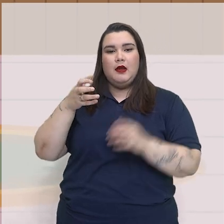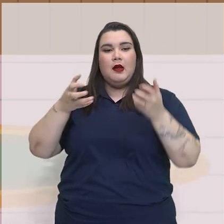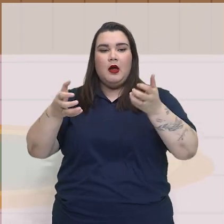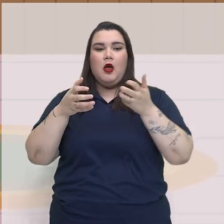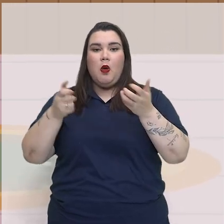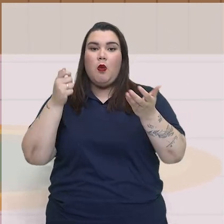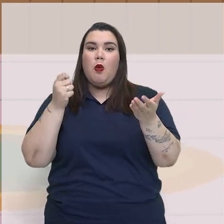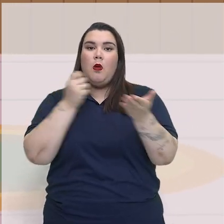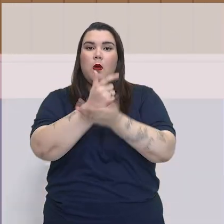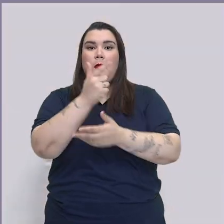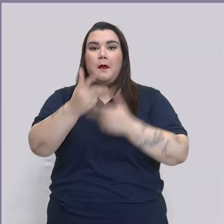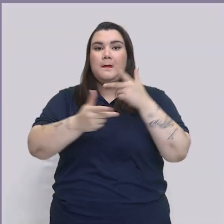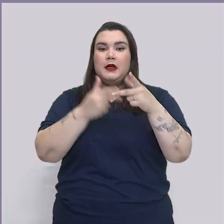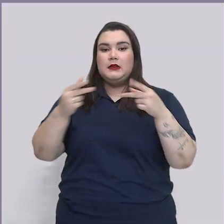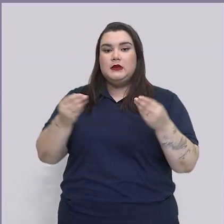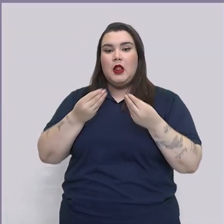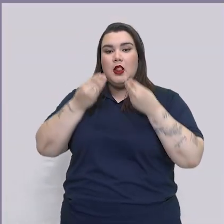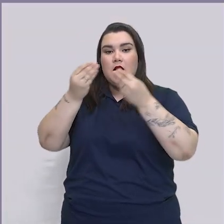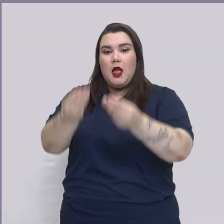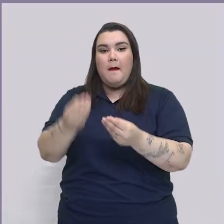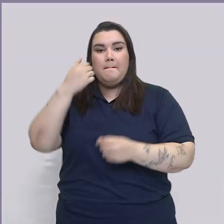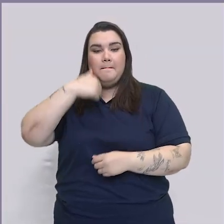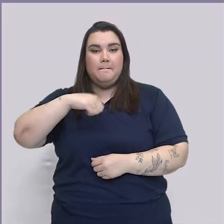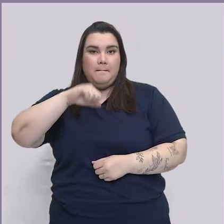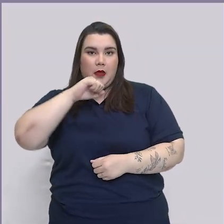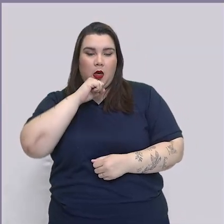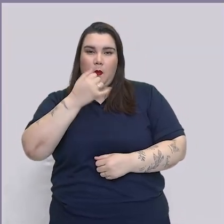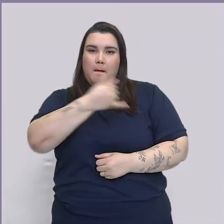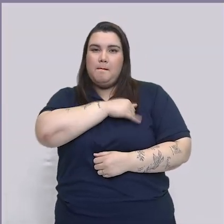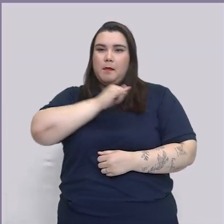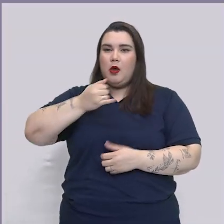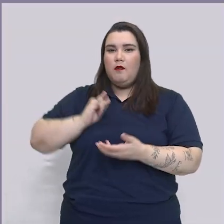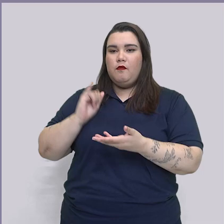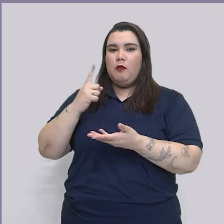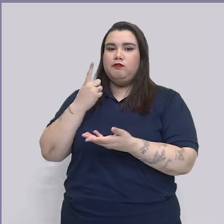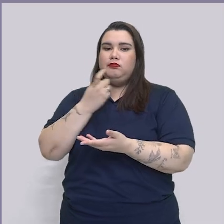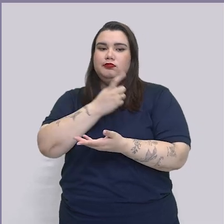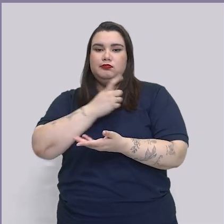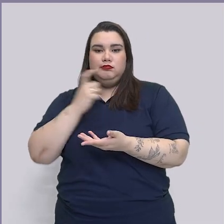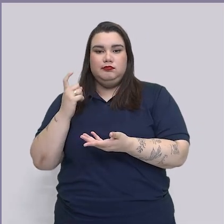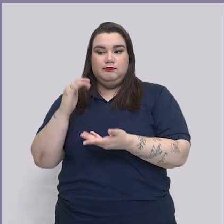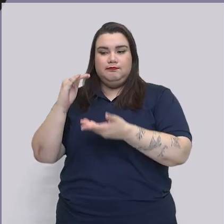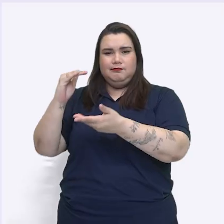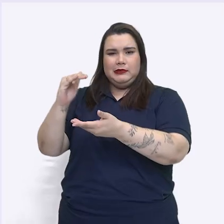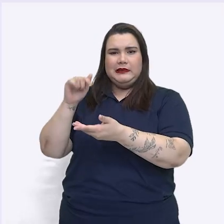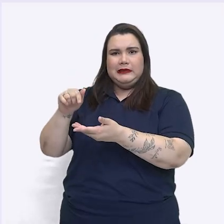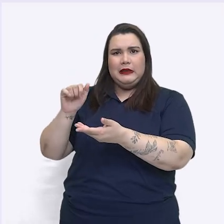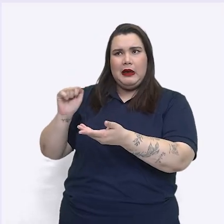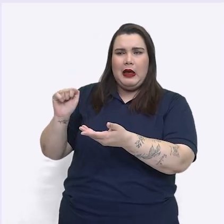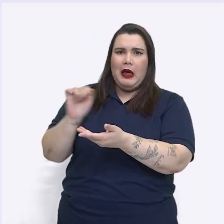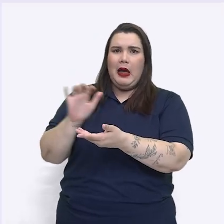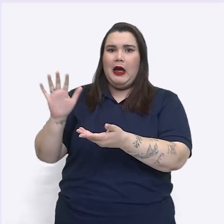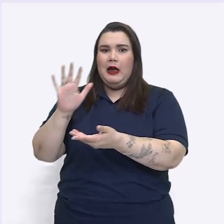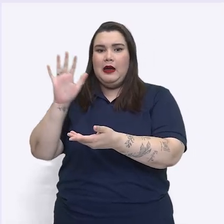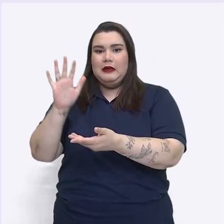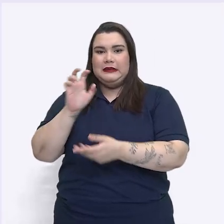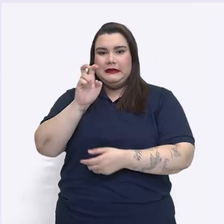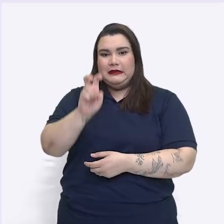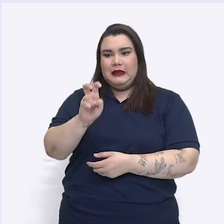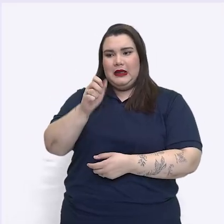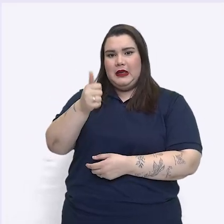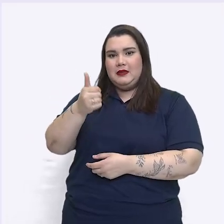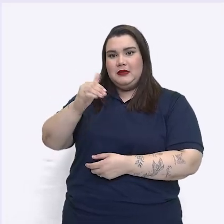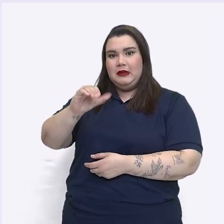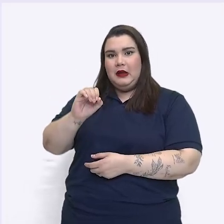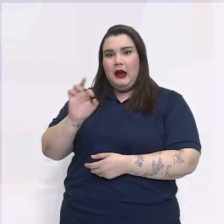presente inesquecível para a mãe. Um perfume que ela sempre sonhou. Mas o perfume era caro, custava